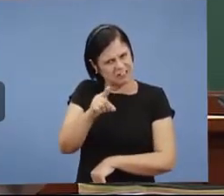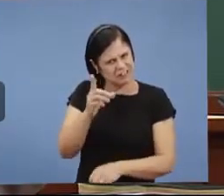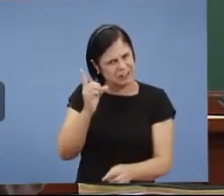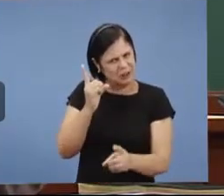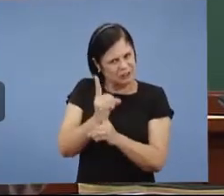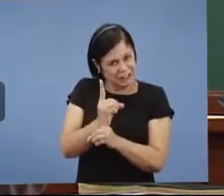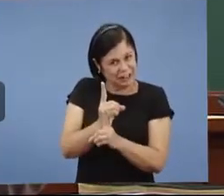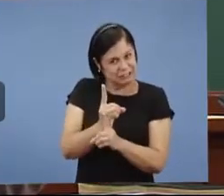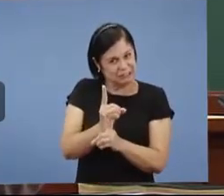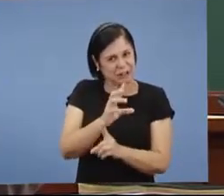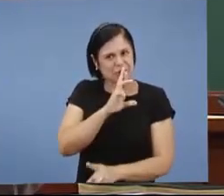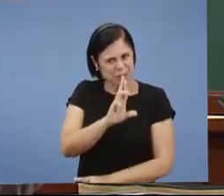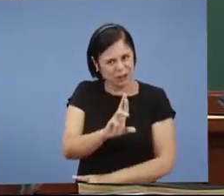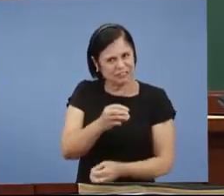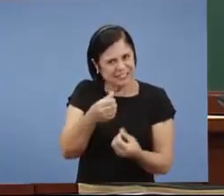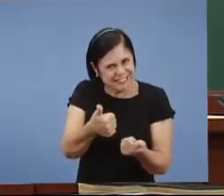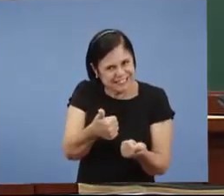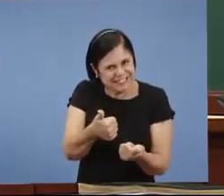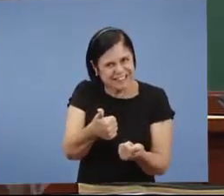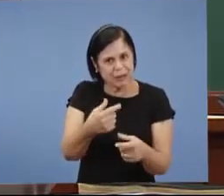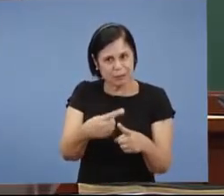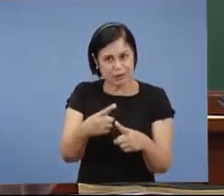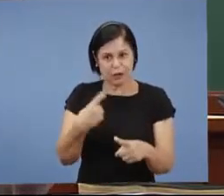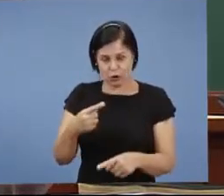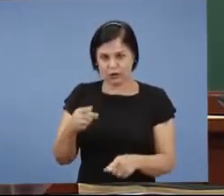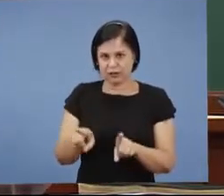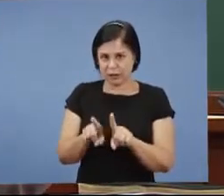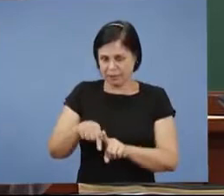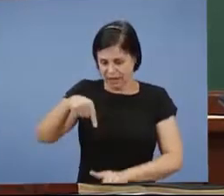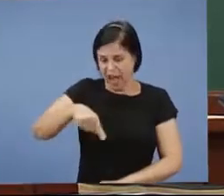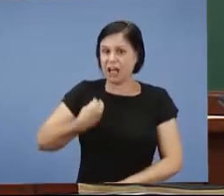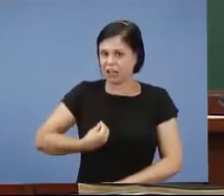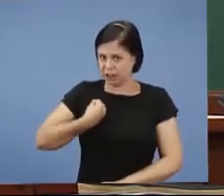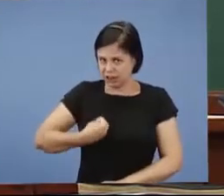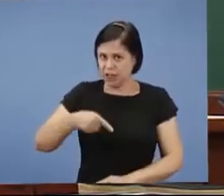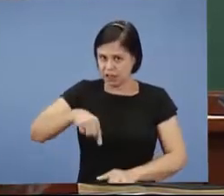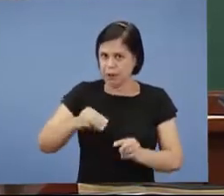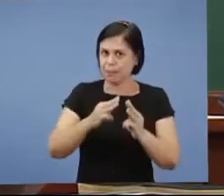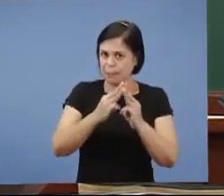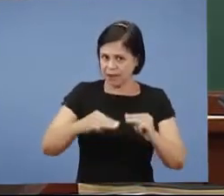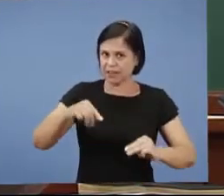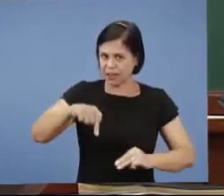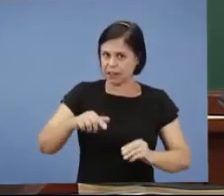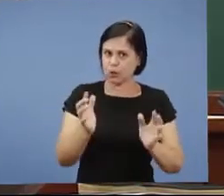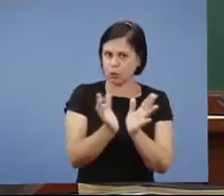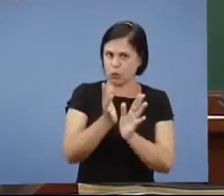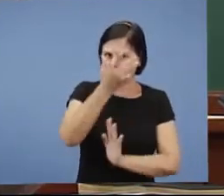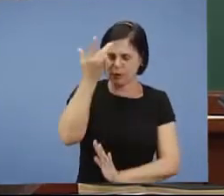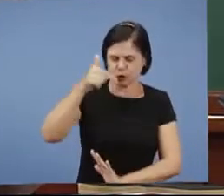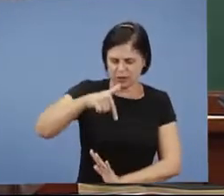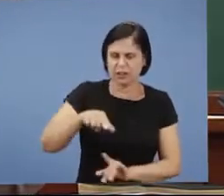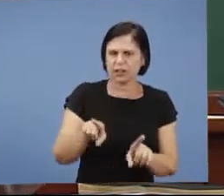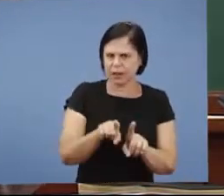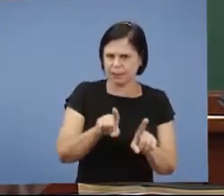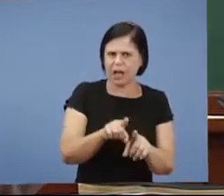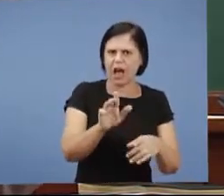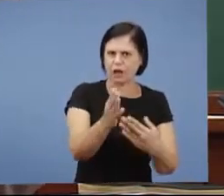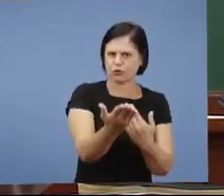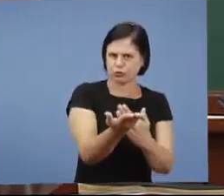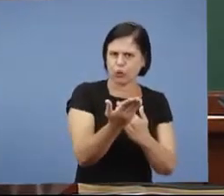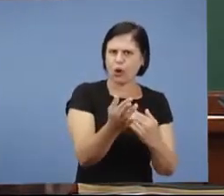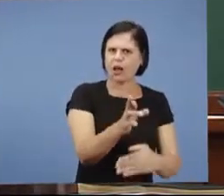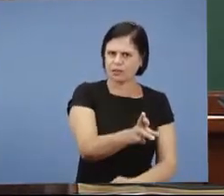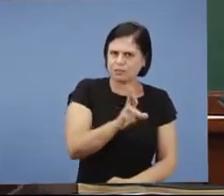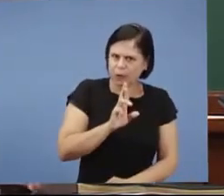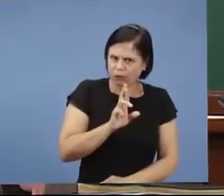irmãos discorrerem sobre a resposta, porque nós também tivemos aqui, no Manaim, no grupo que está aqui presentemente, respostas assim muito